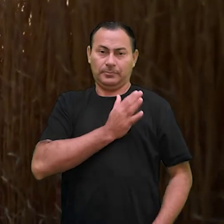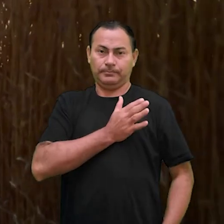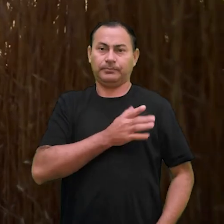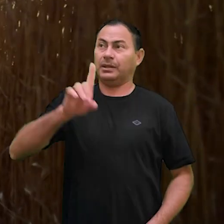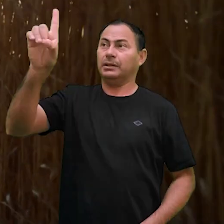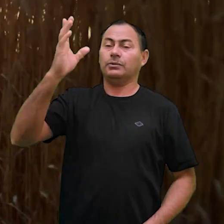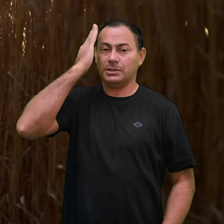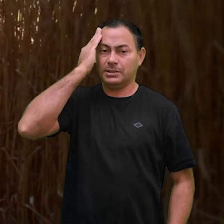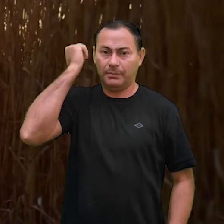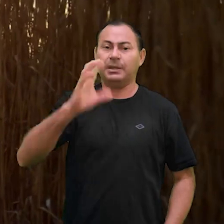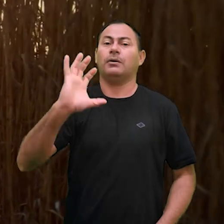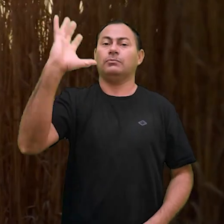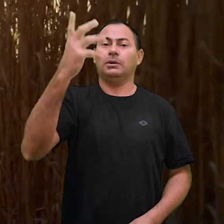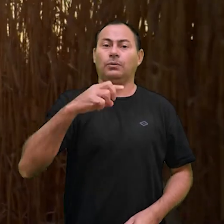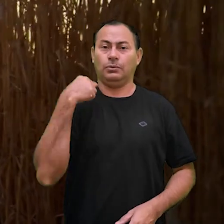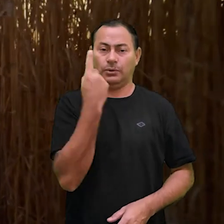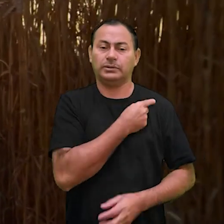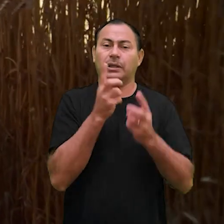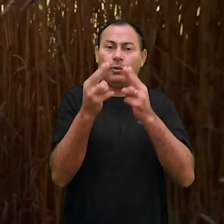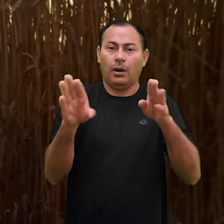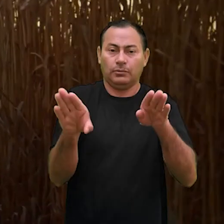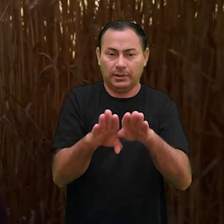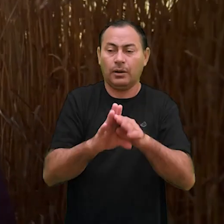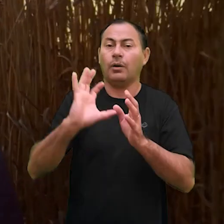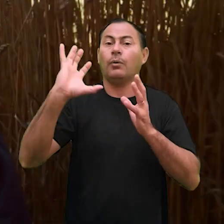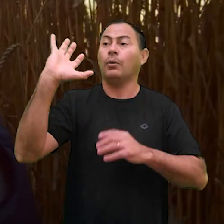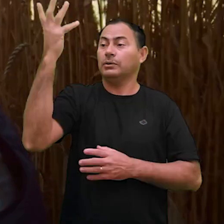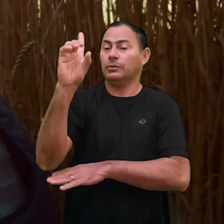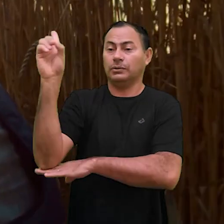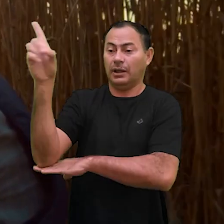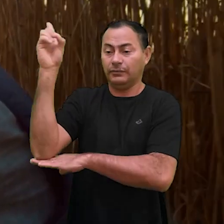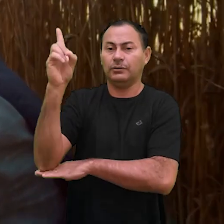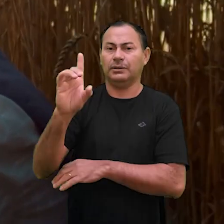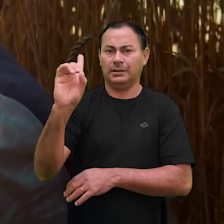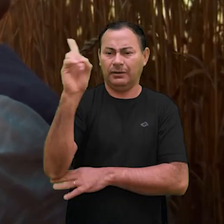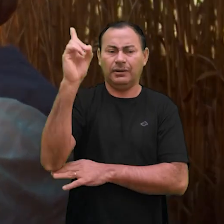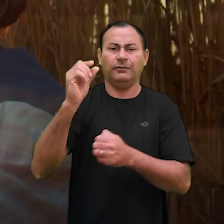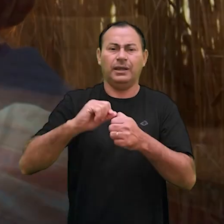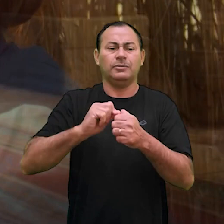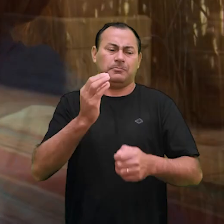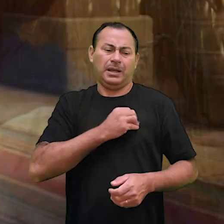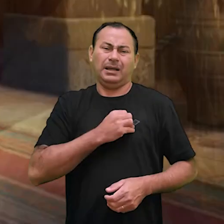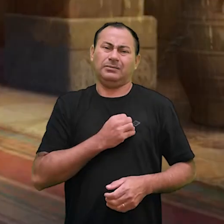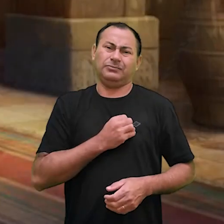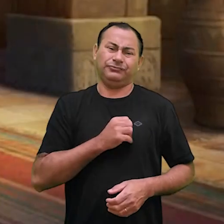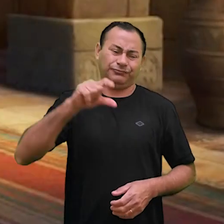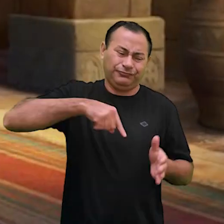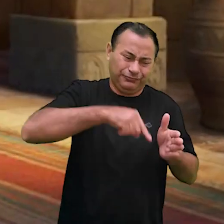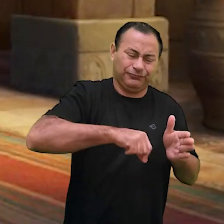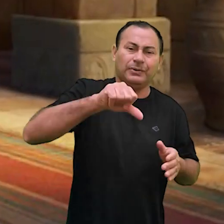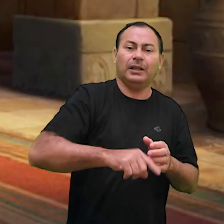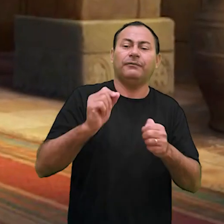dentro dos nossos corações. Deus sabia que isso aconteceria conosco, assim como aconteceu com Davi. Depois que Davi cometeu um